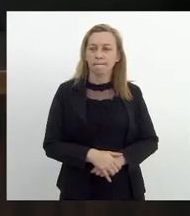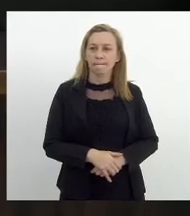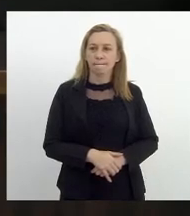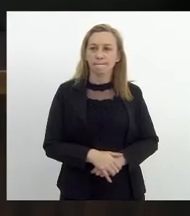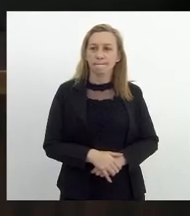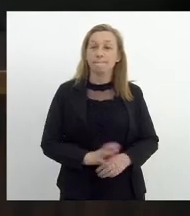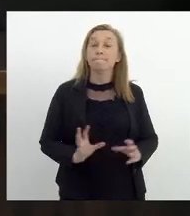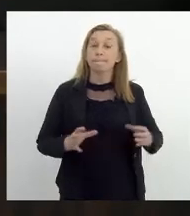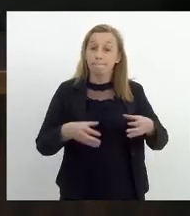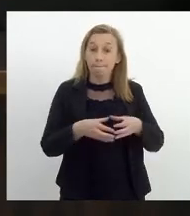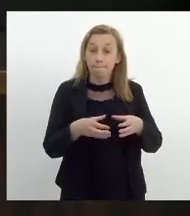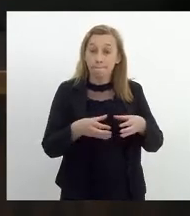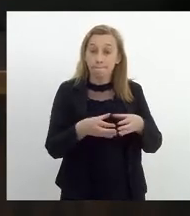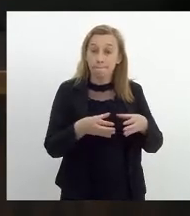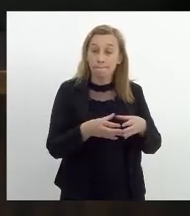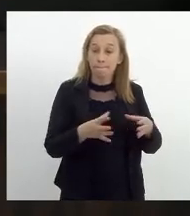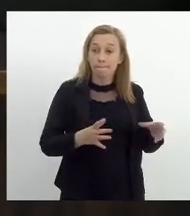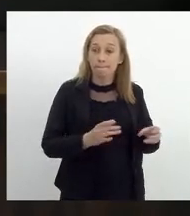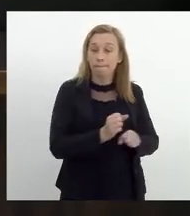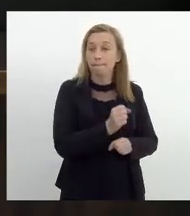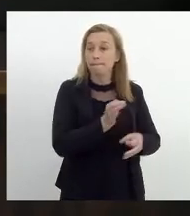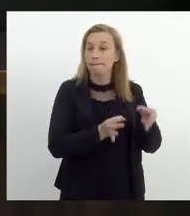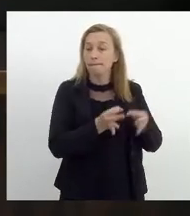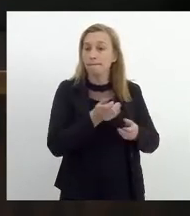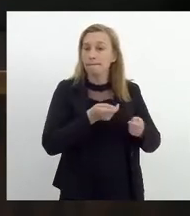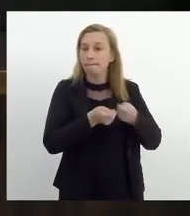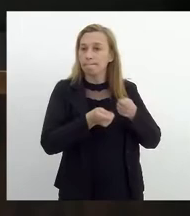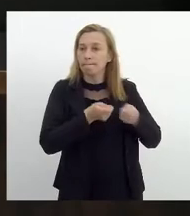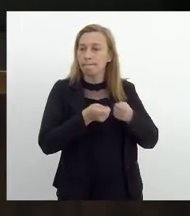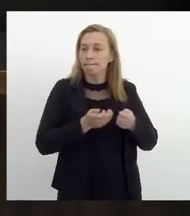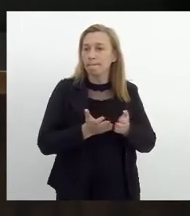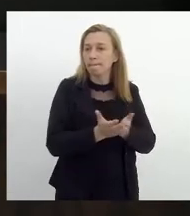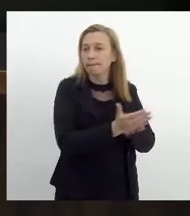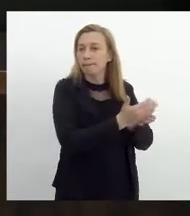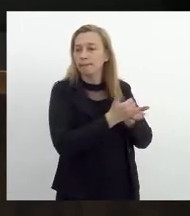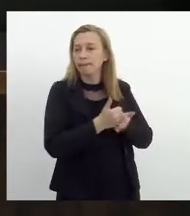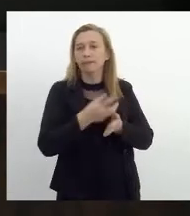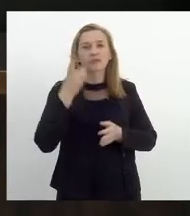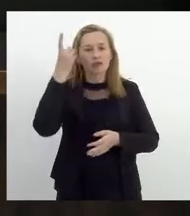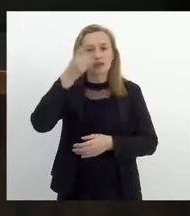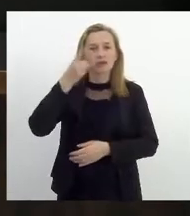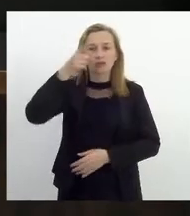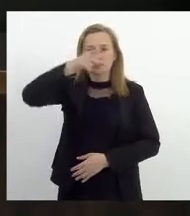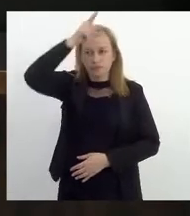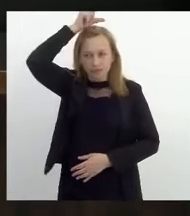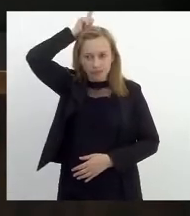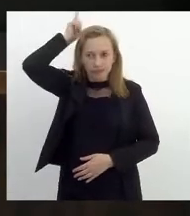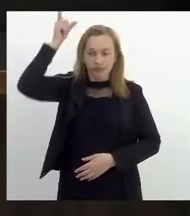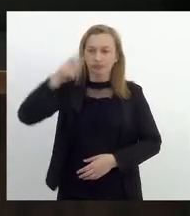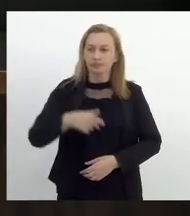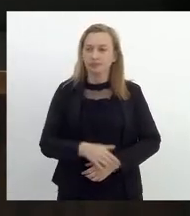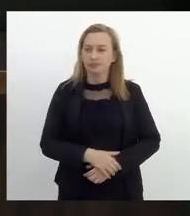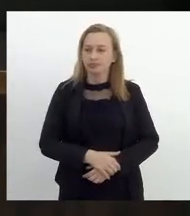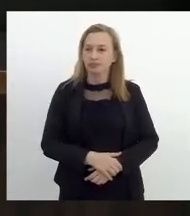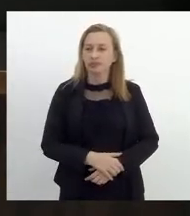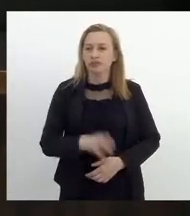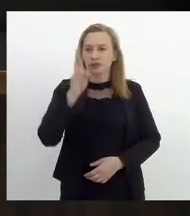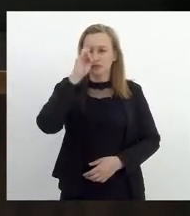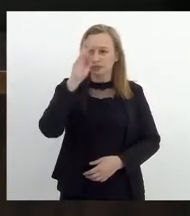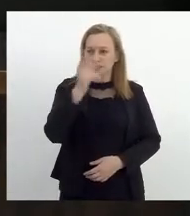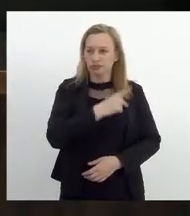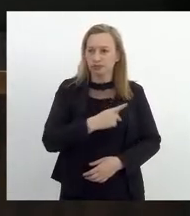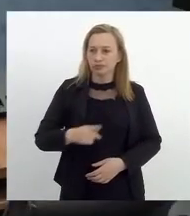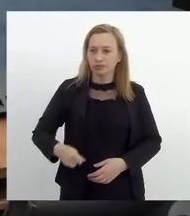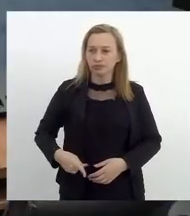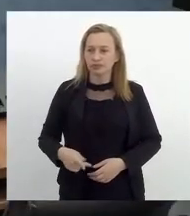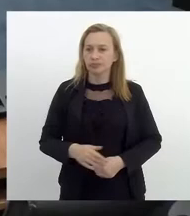Pela Comissão de Tributação, Controle e Arrecadação, deputado Luiz Paulo. Senhor presidente,